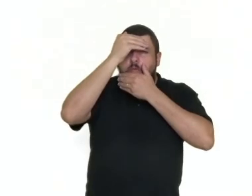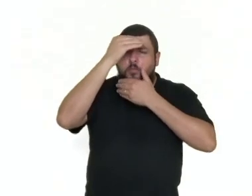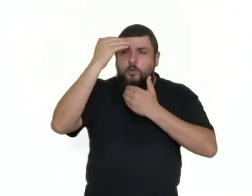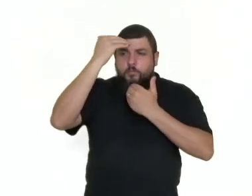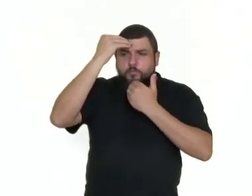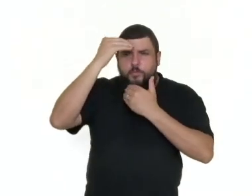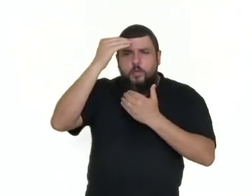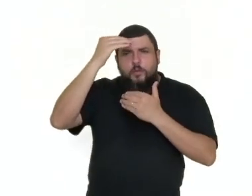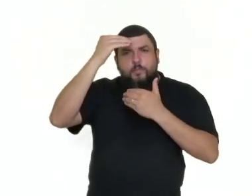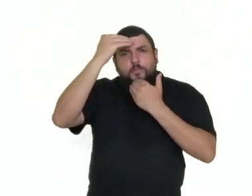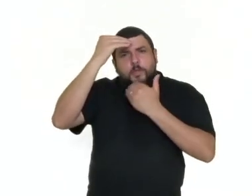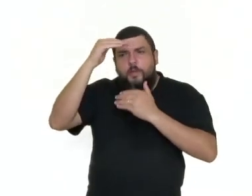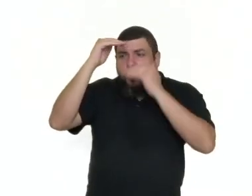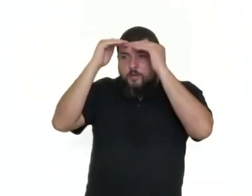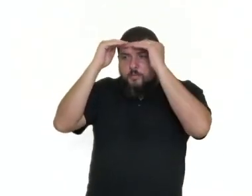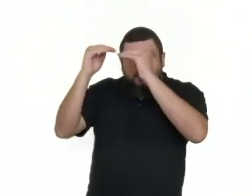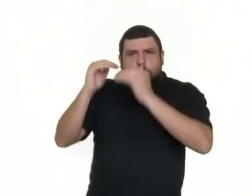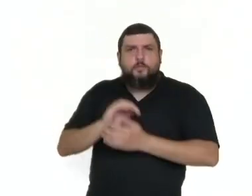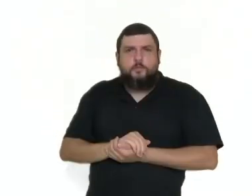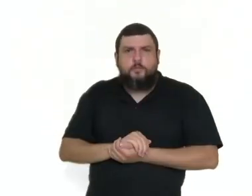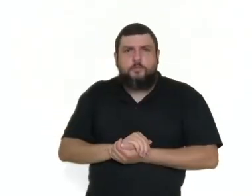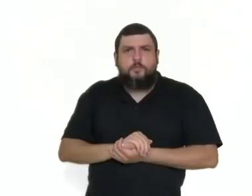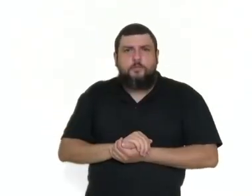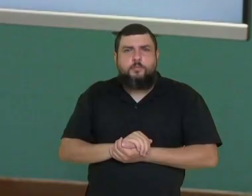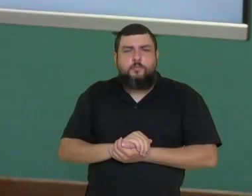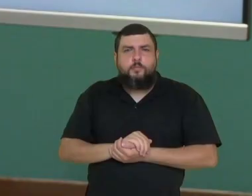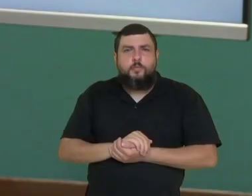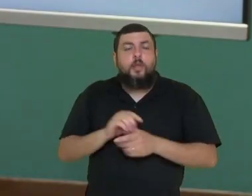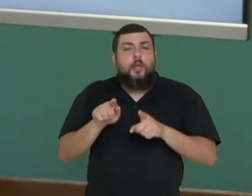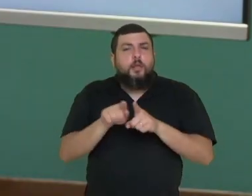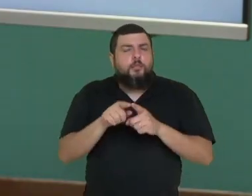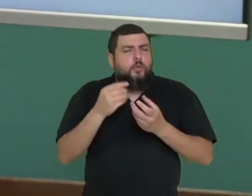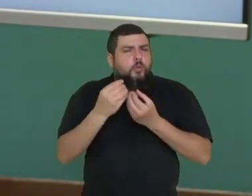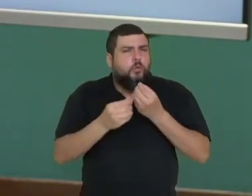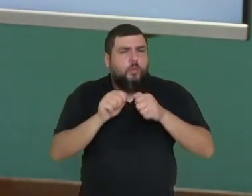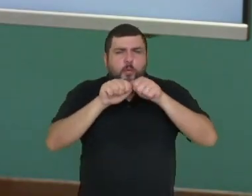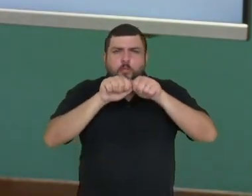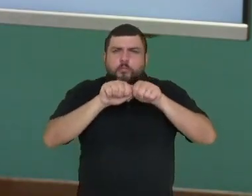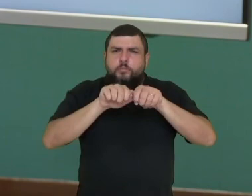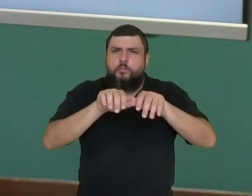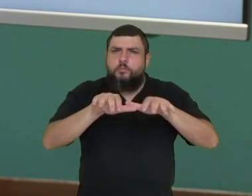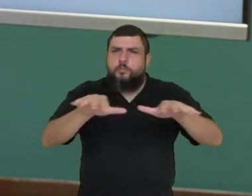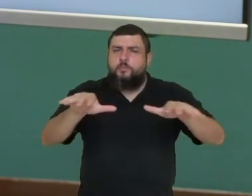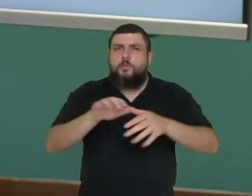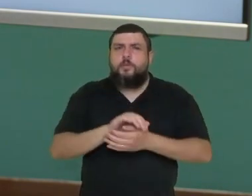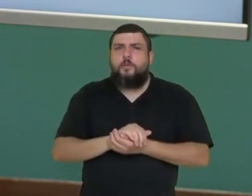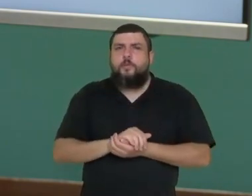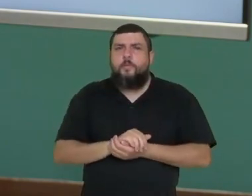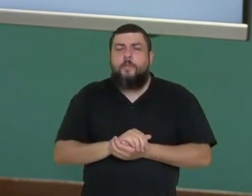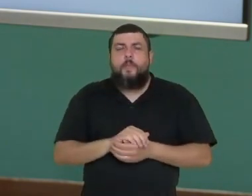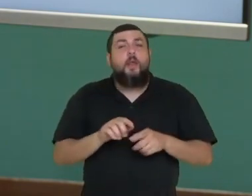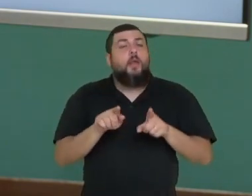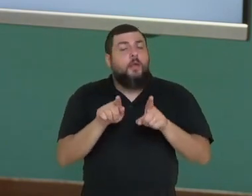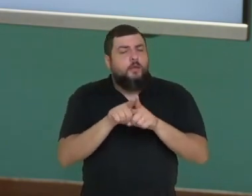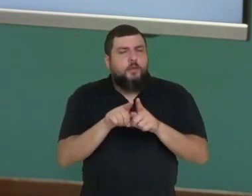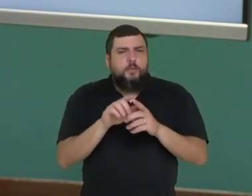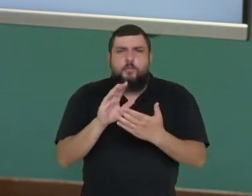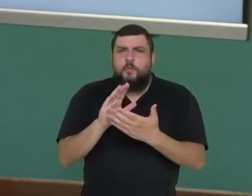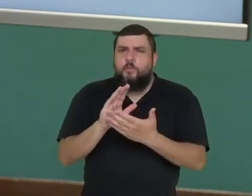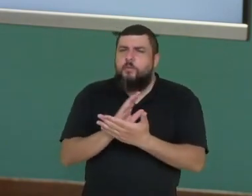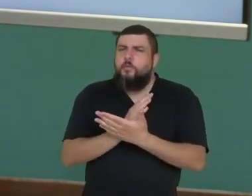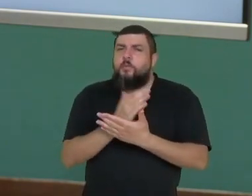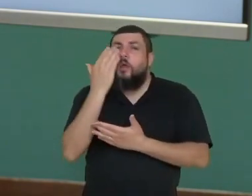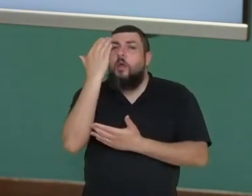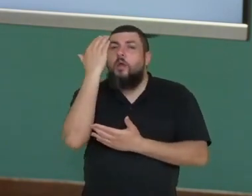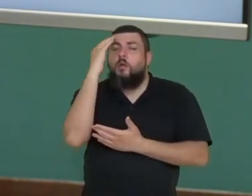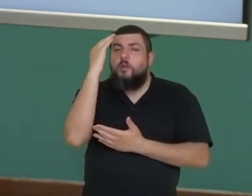primeiros califas empenharam-se para expandir o islamismo para além da Arábia. Fizemos também um estudo para desconstruir um pouco,